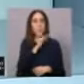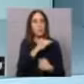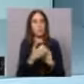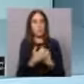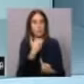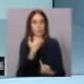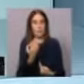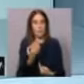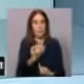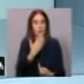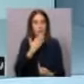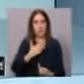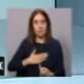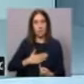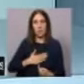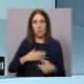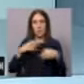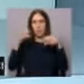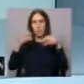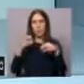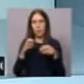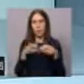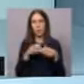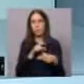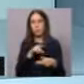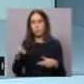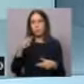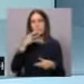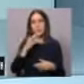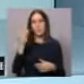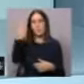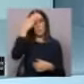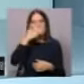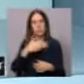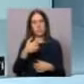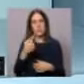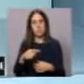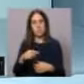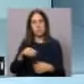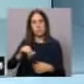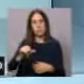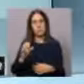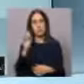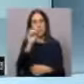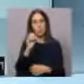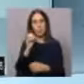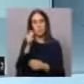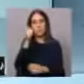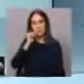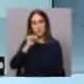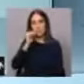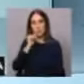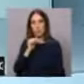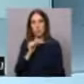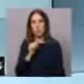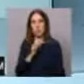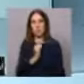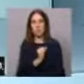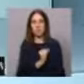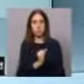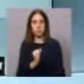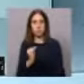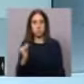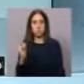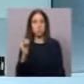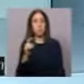trouxe precipitação a todos os grupos durante esta noite e temos um anticiclone localizado a oeste dos Açores que se deslocará para nordeste agora